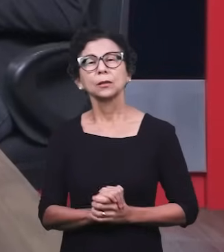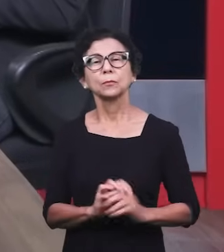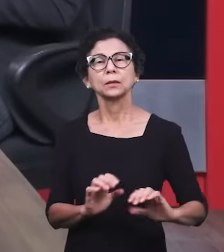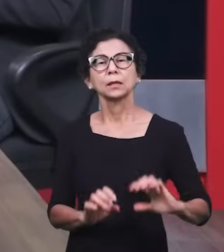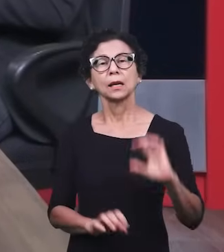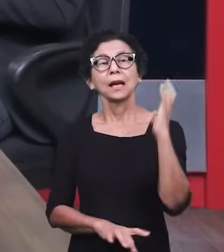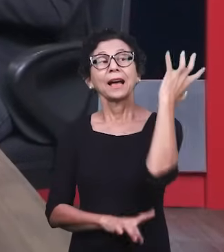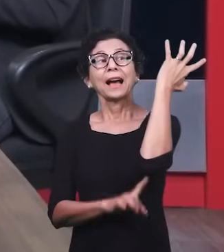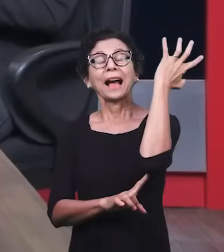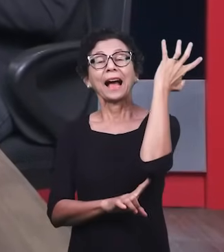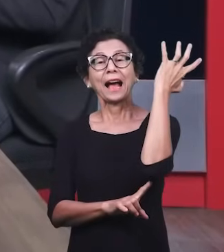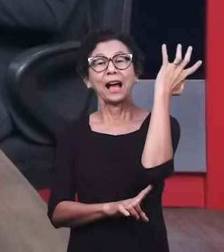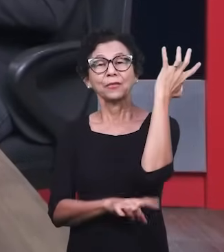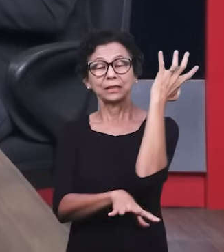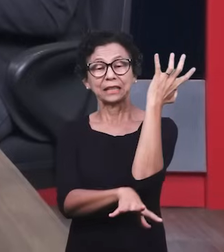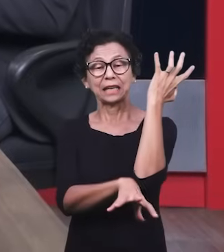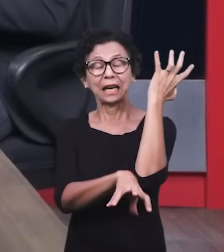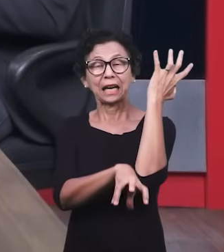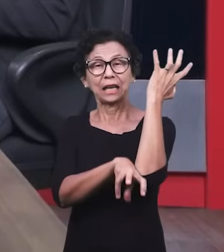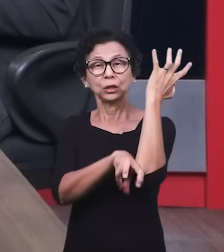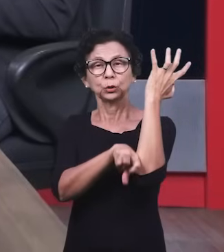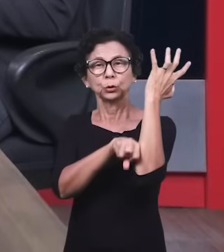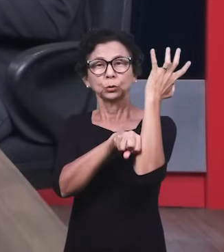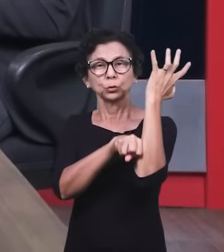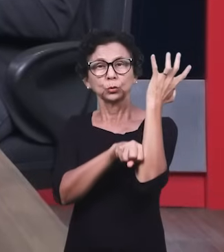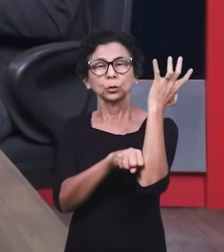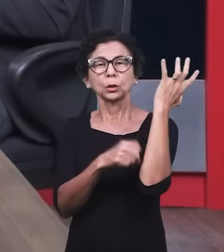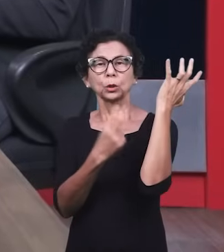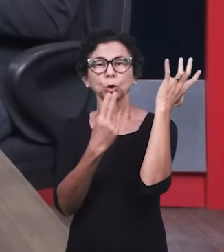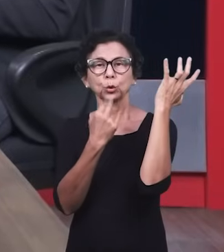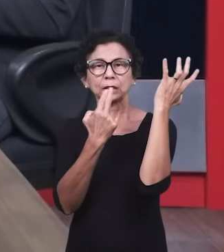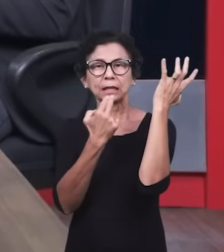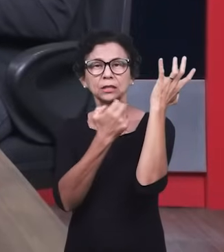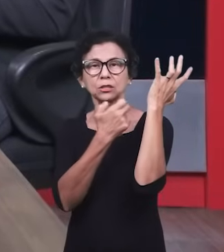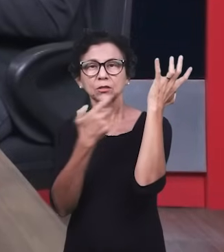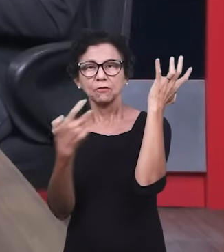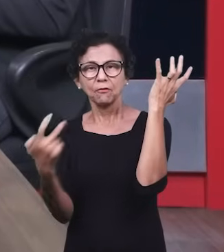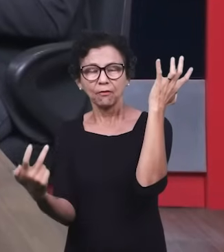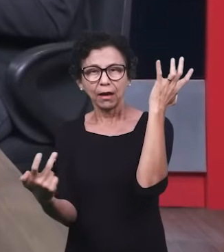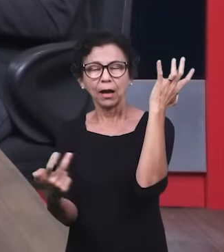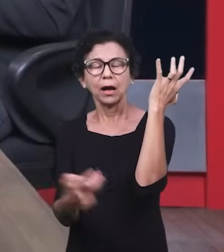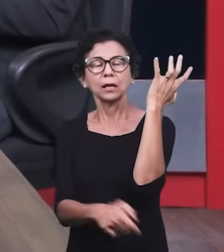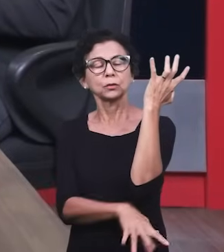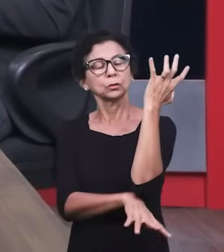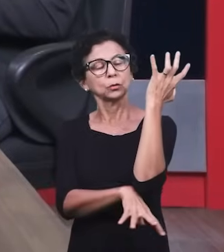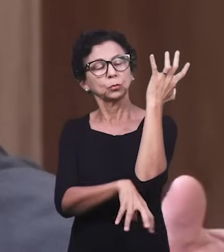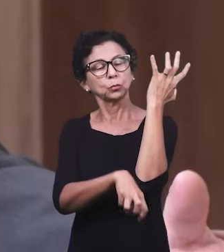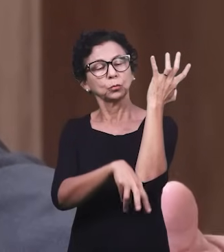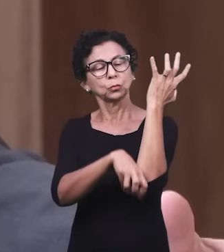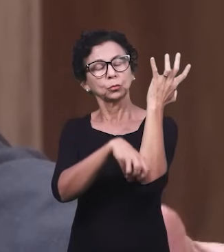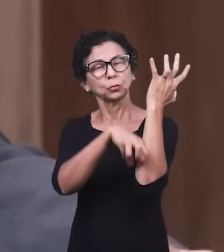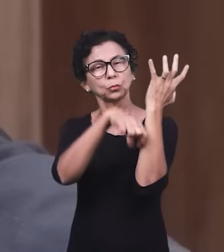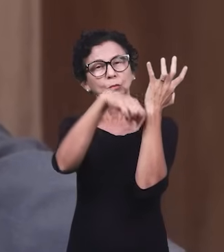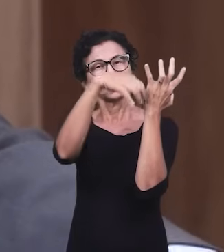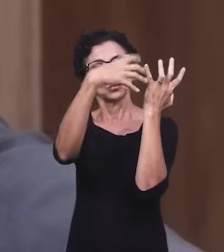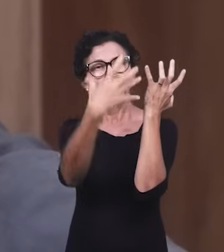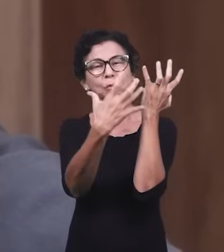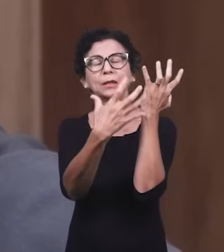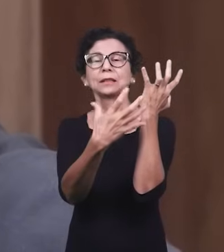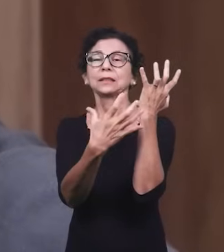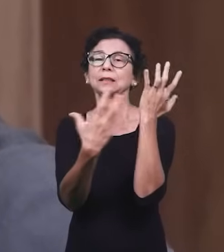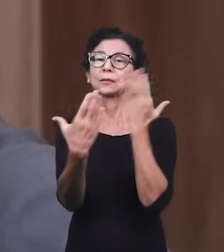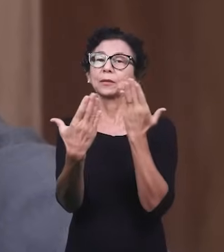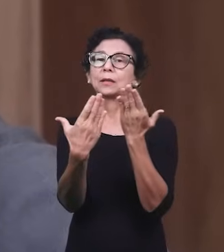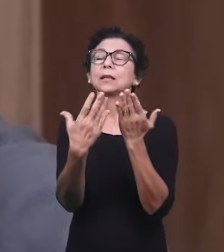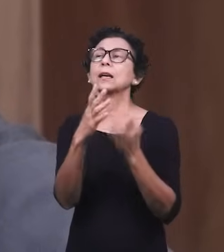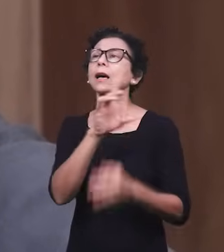água o alimento tiver firmada no Senhor aí vem a consequência positiva né ela não receia do calor ou seja a prova